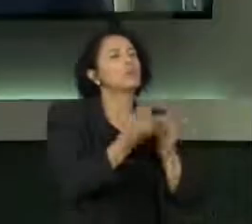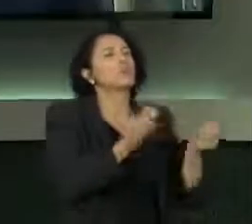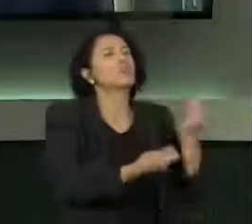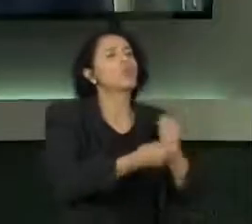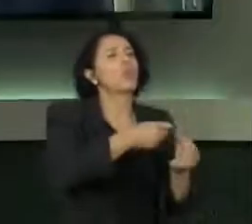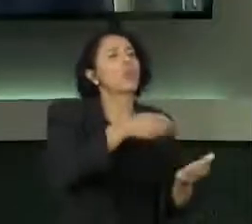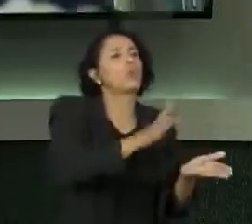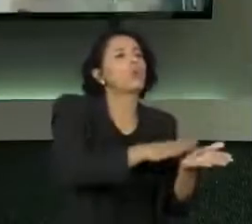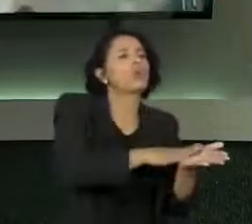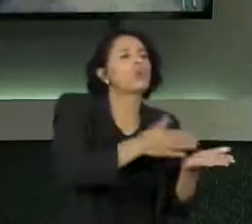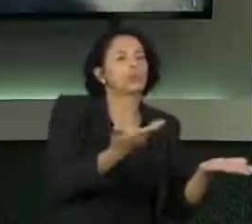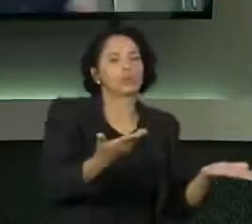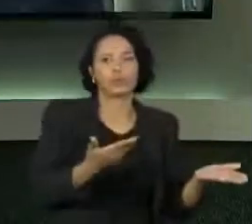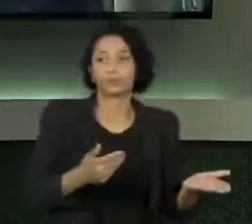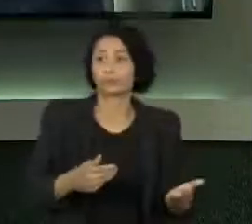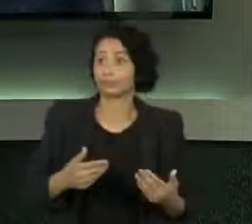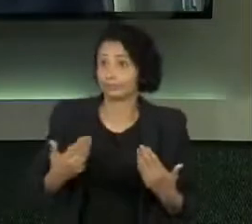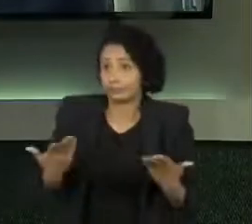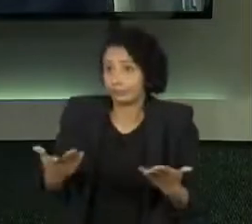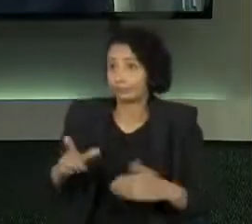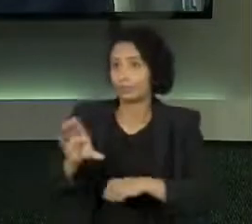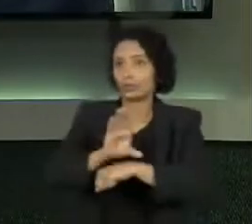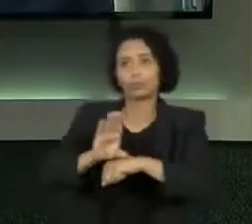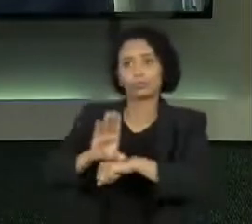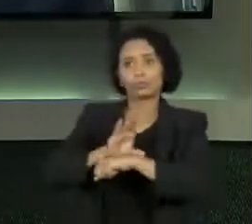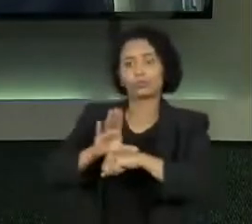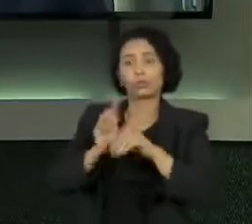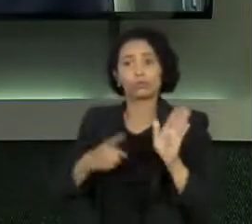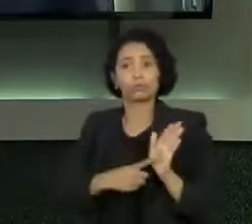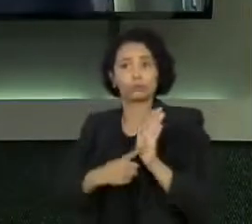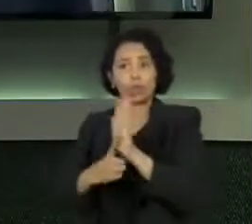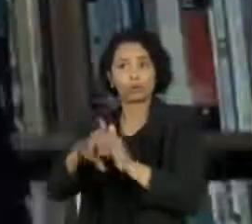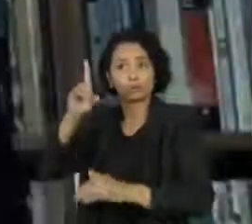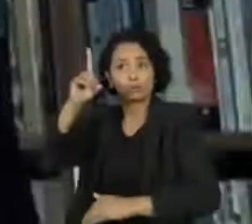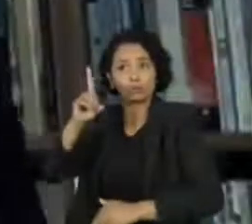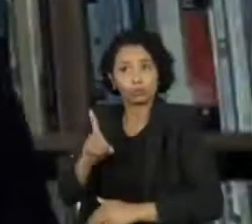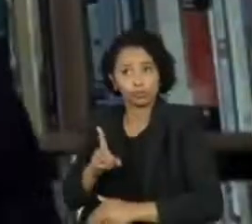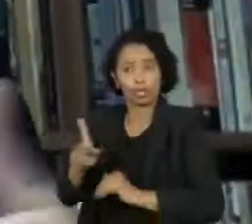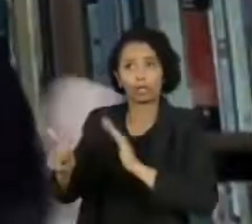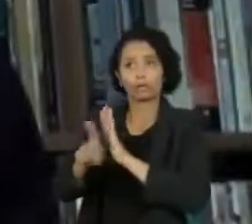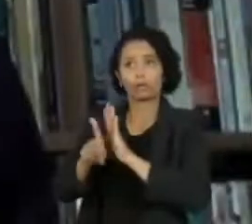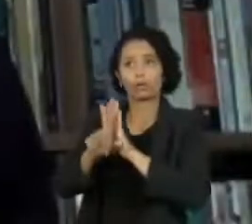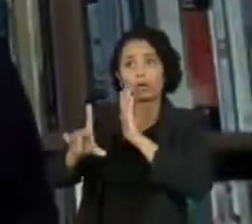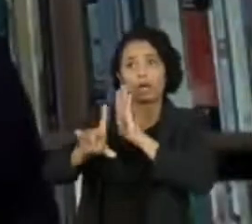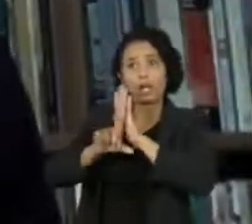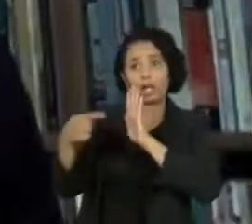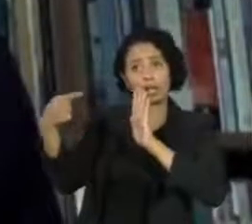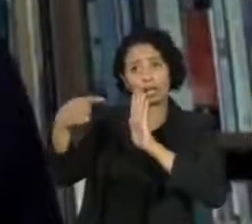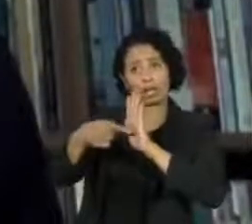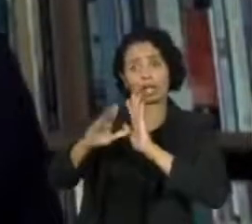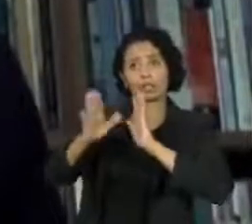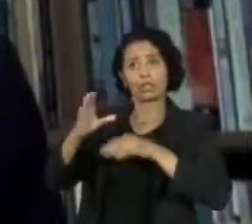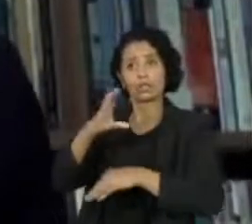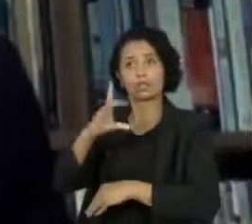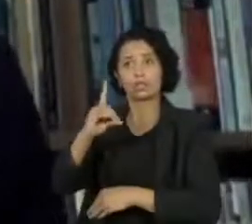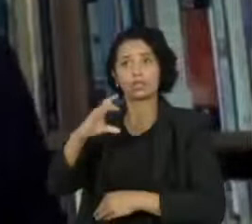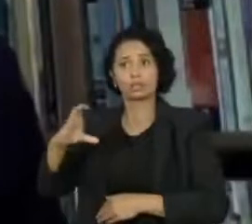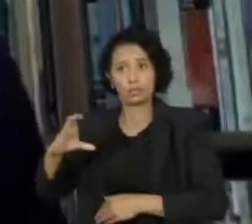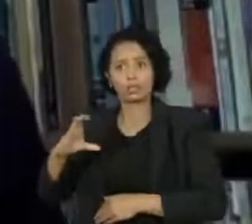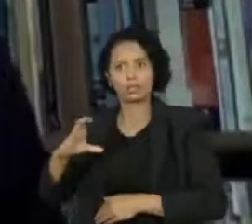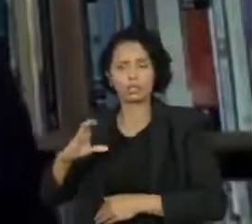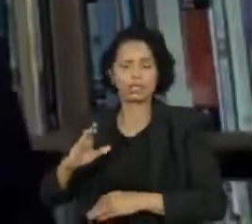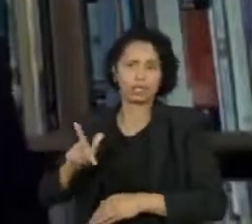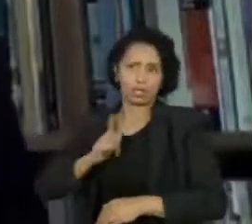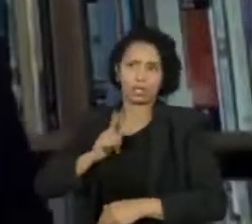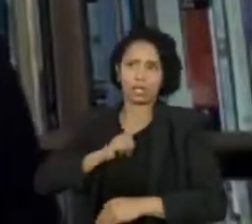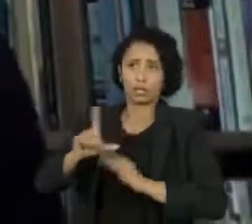cobrança? Ótimo, então a Constituição estabelece direitos gerais, né, uma lei principiológica, e é o Código de Defesa do Consumidor,